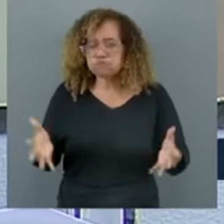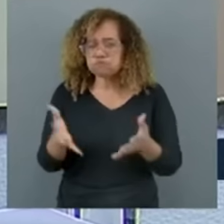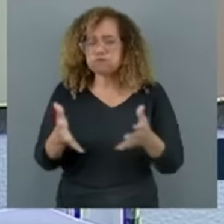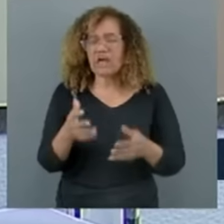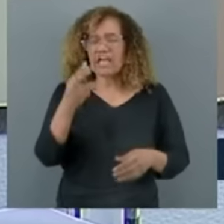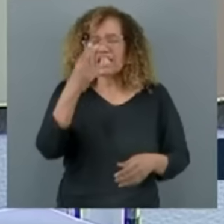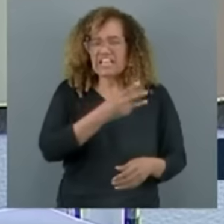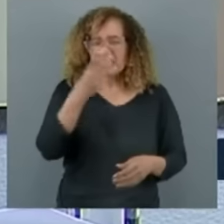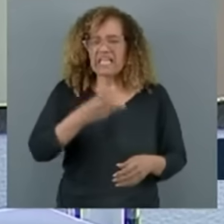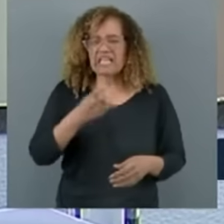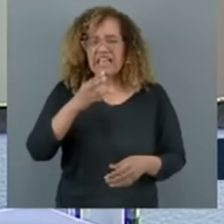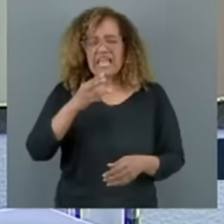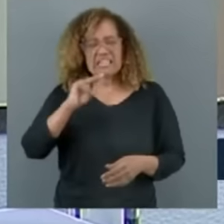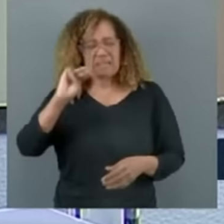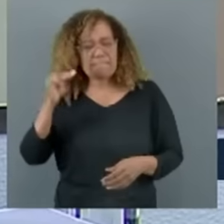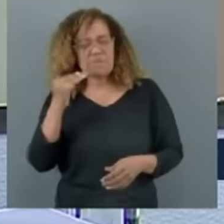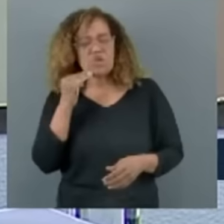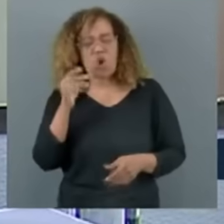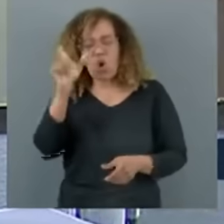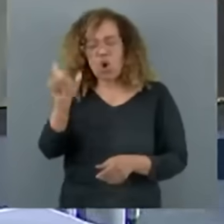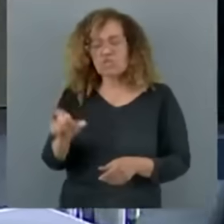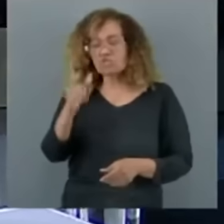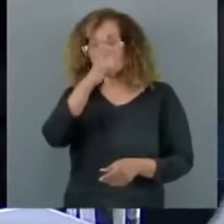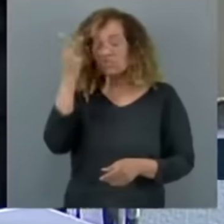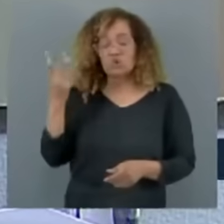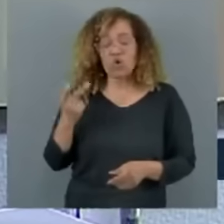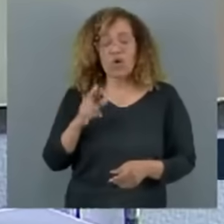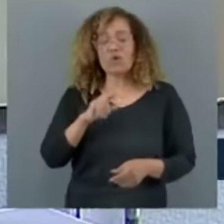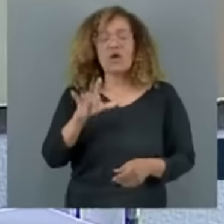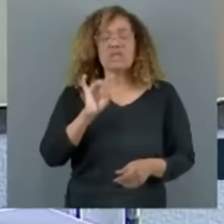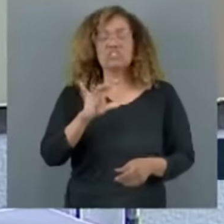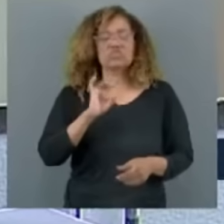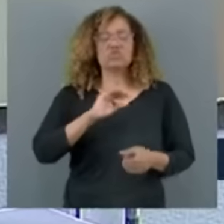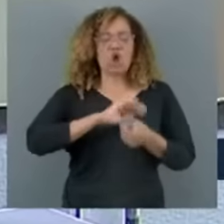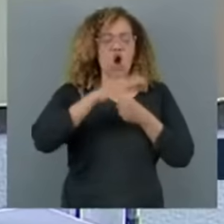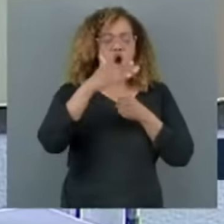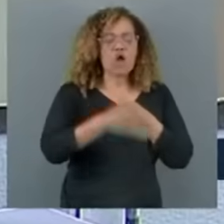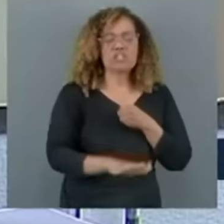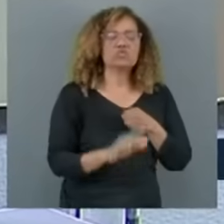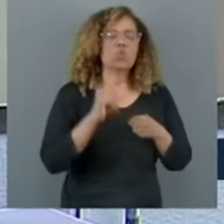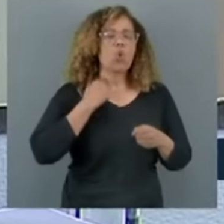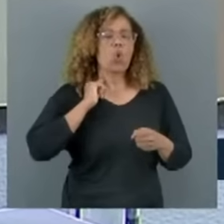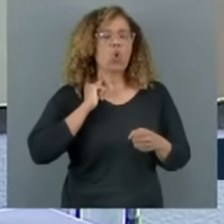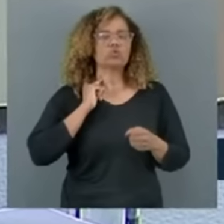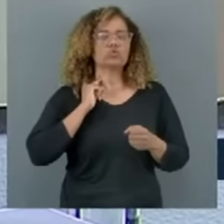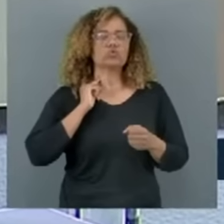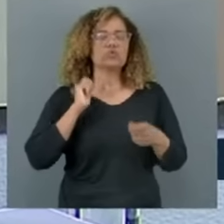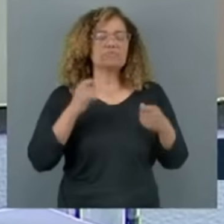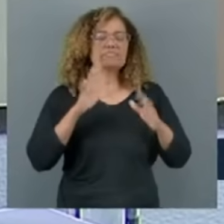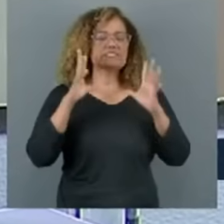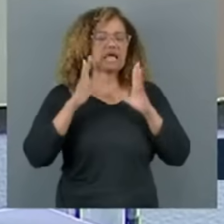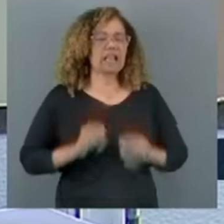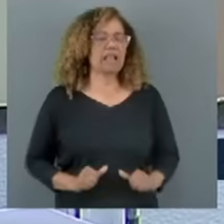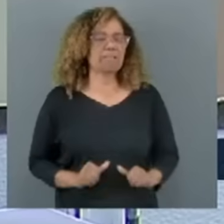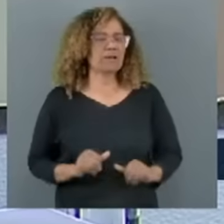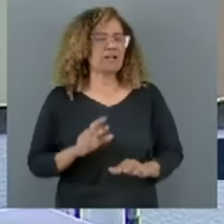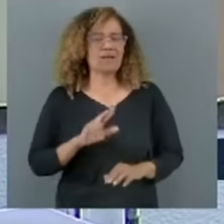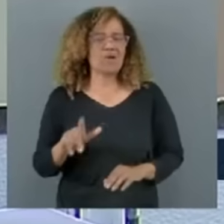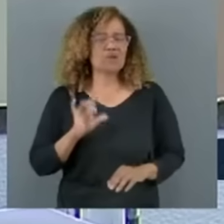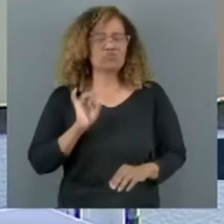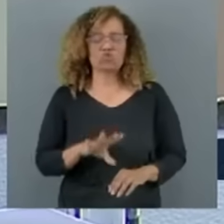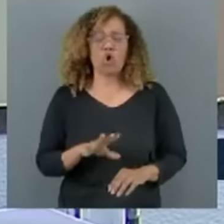33 milhões de pessoas, que não é nem saneamento, é esgoto tratado, é água tratada, né?